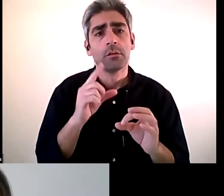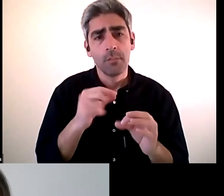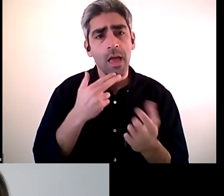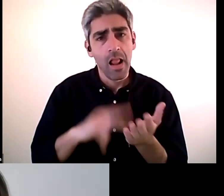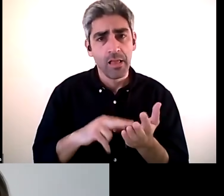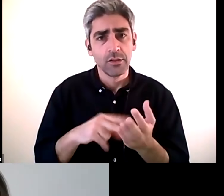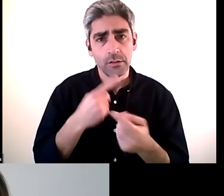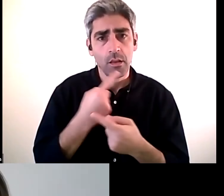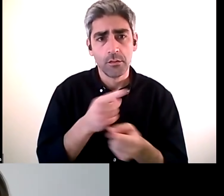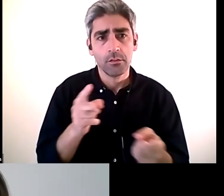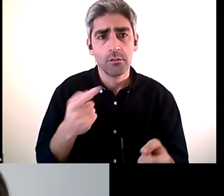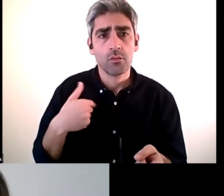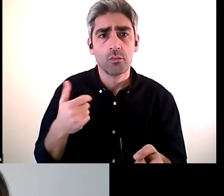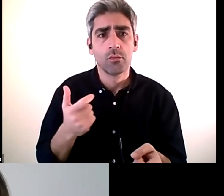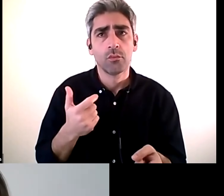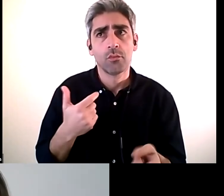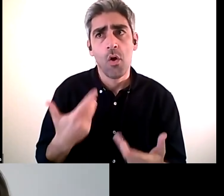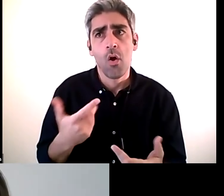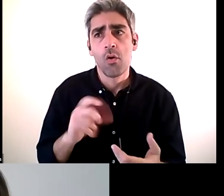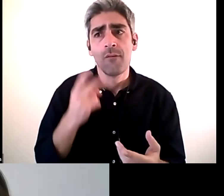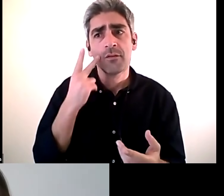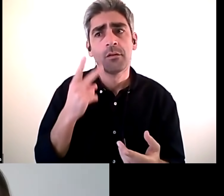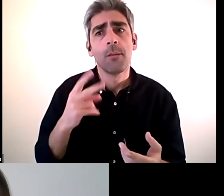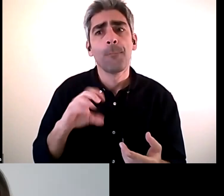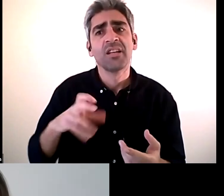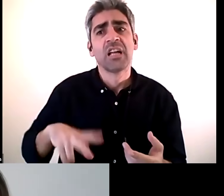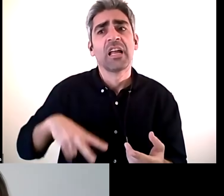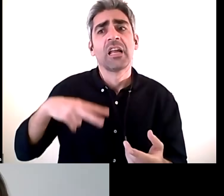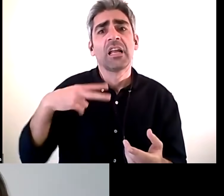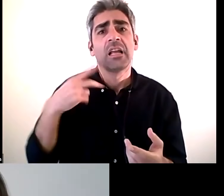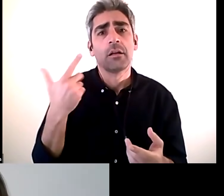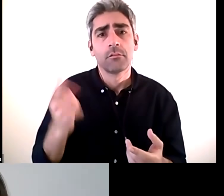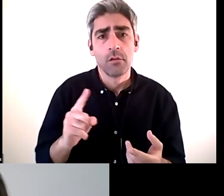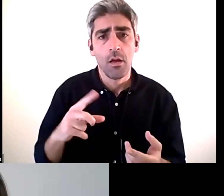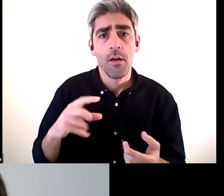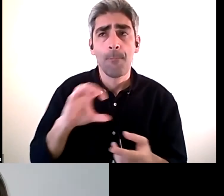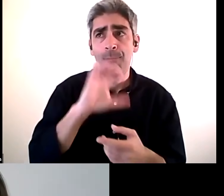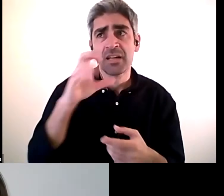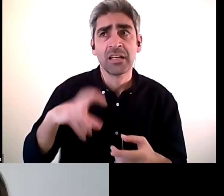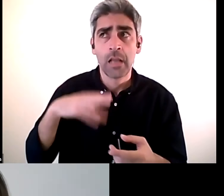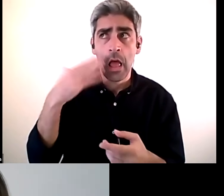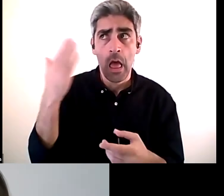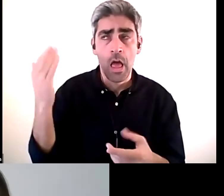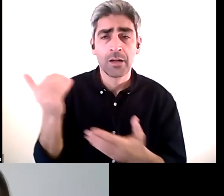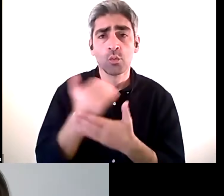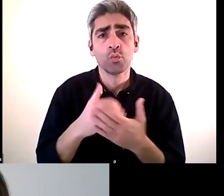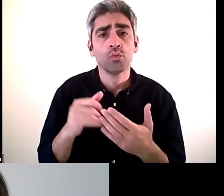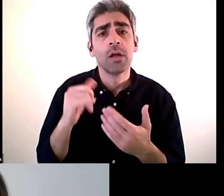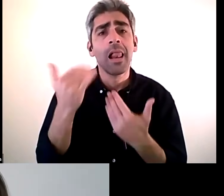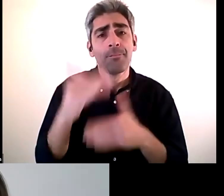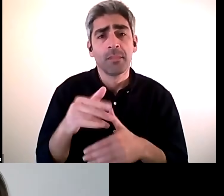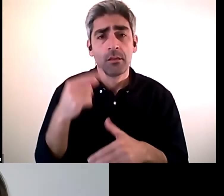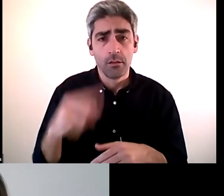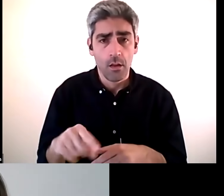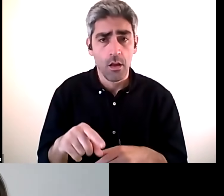realista não vivemos num país rico e nem nos países ricos os recursos são ilimitados. E, portanto, terá